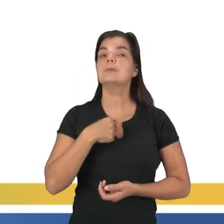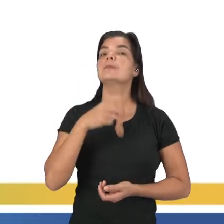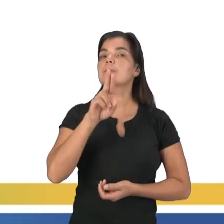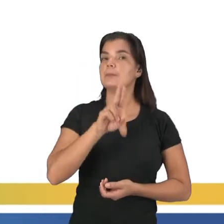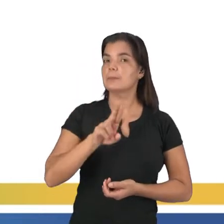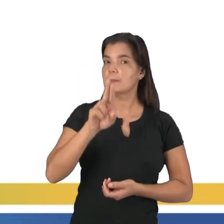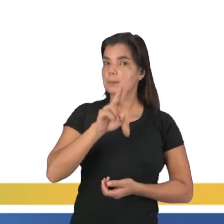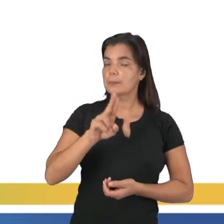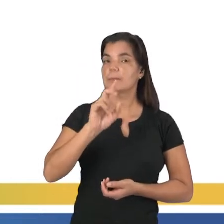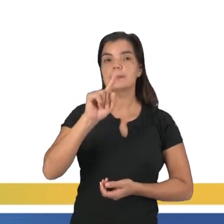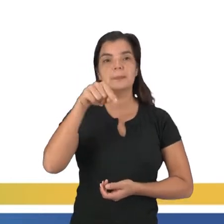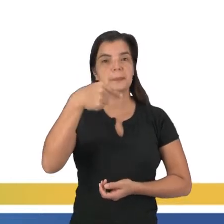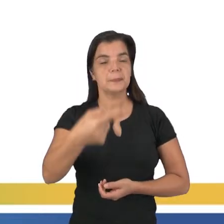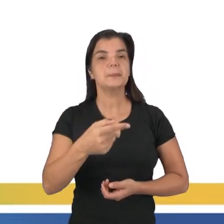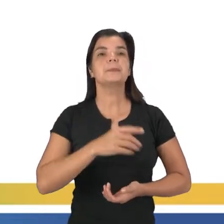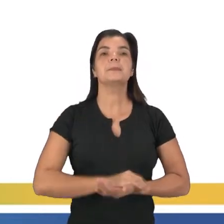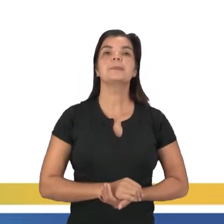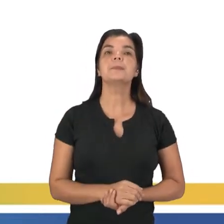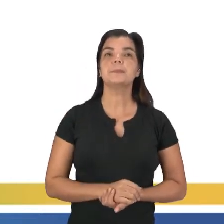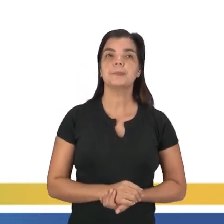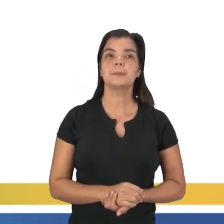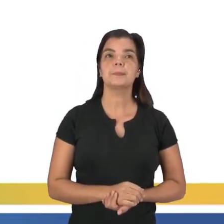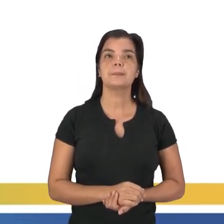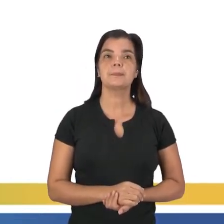vai utilizar daqui em diante.